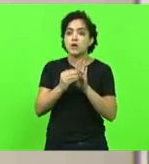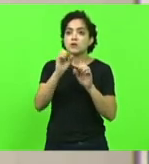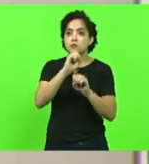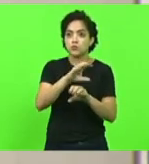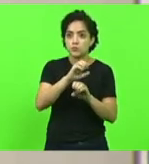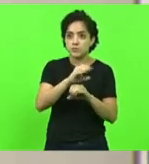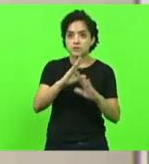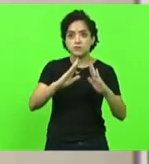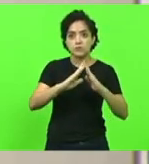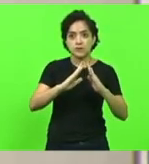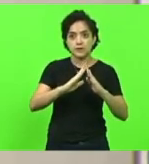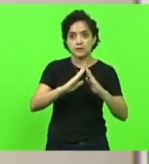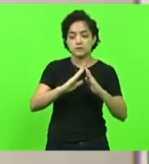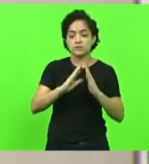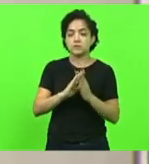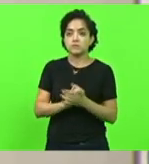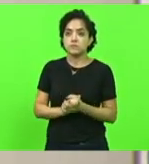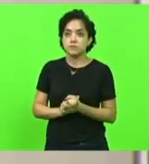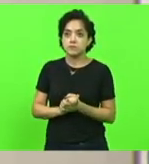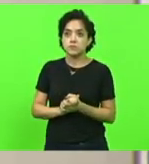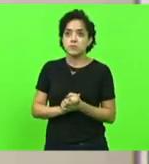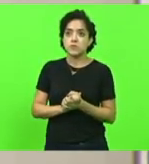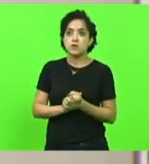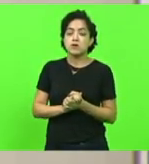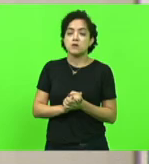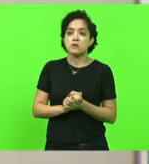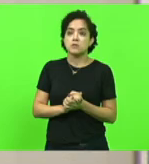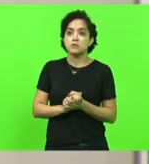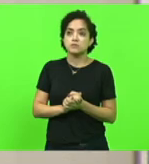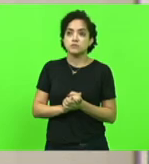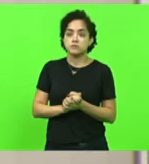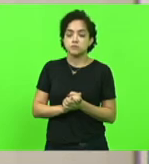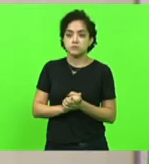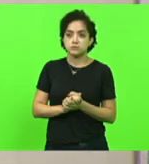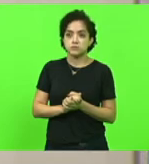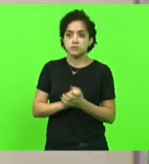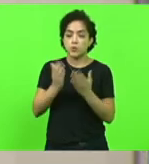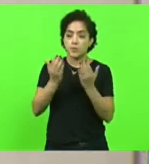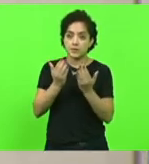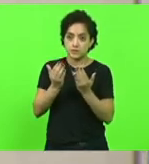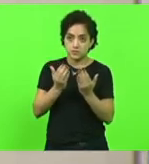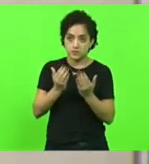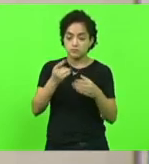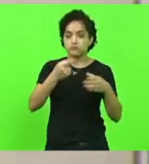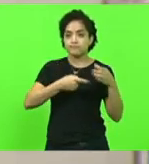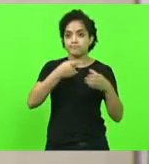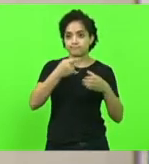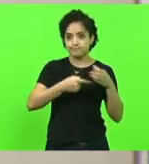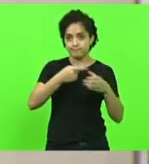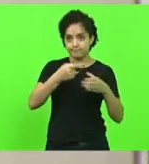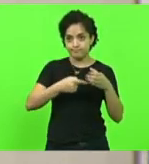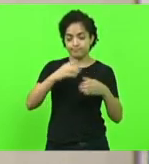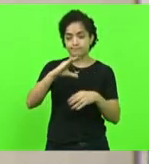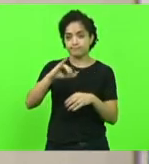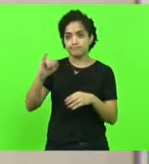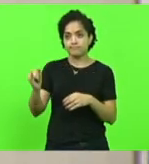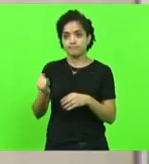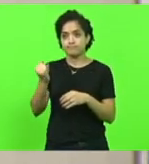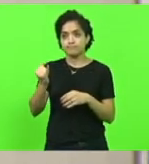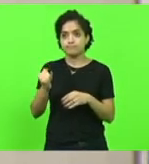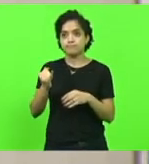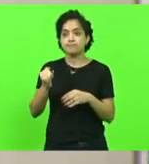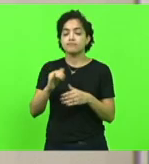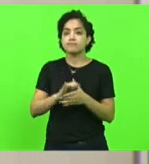domiciliar com pareceres favoráveis das comissões de Constituição e Justiça,